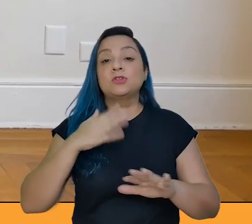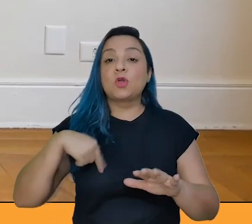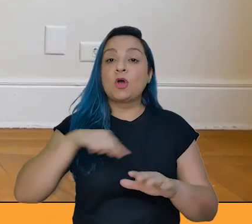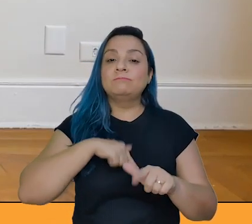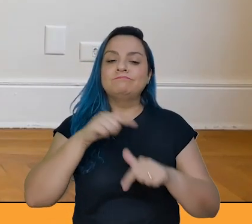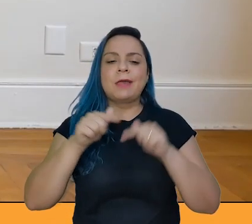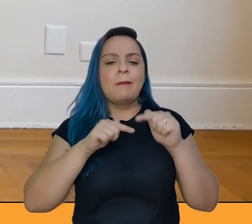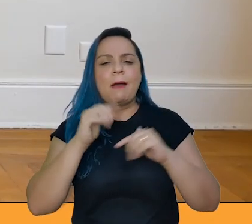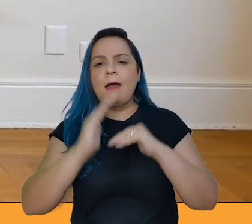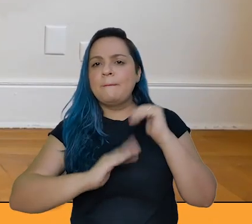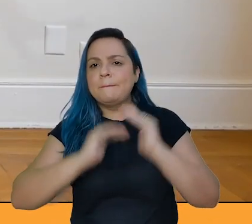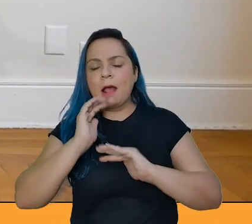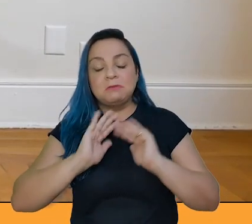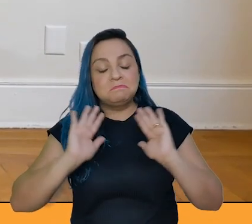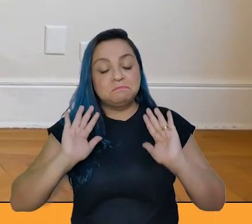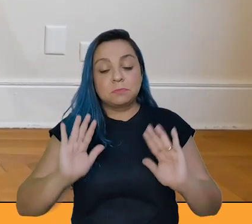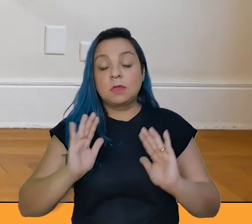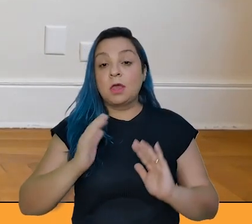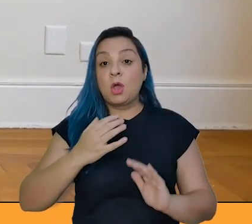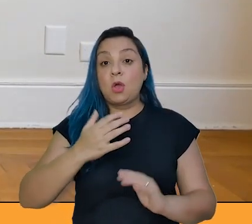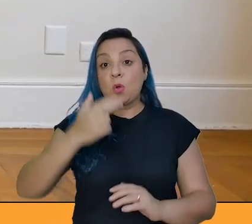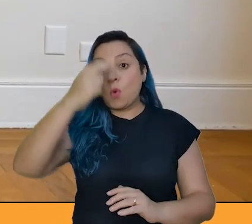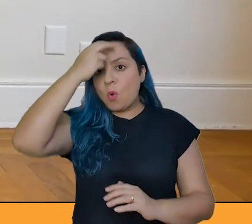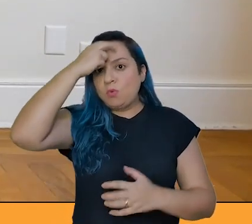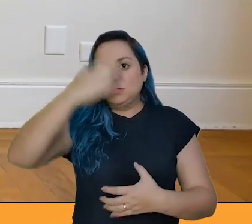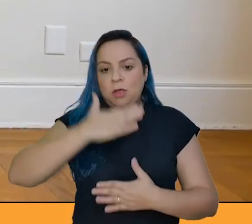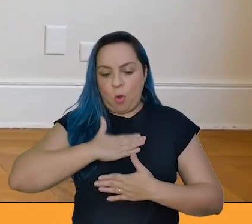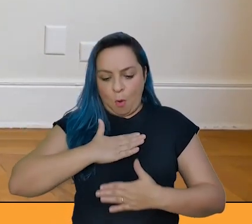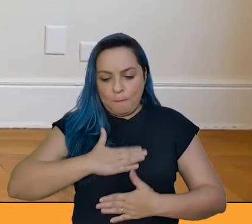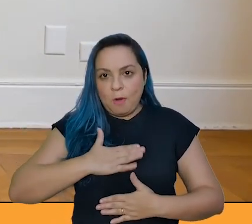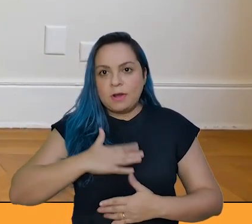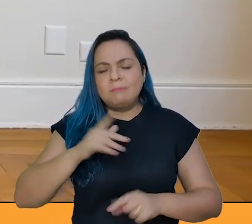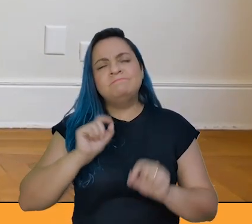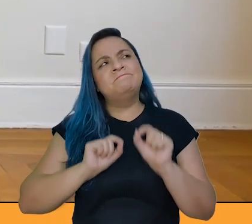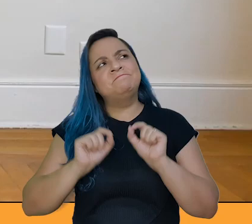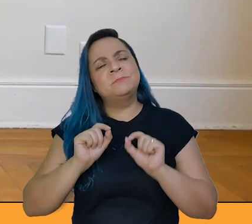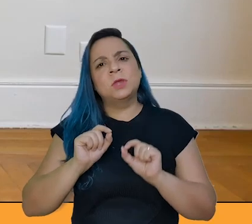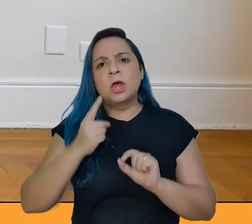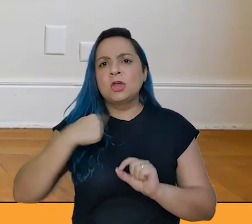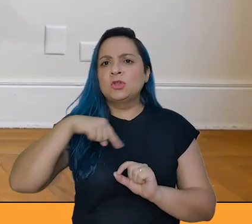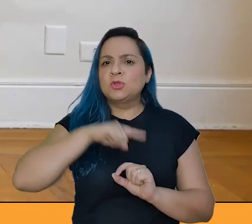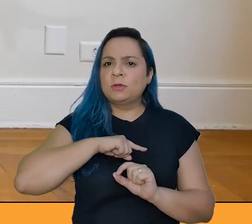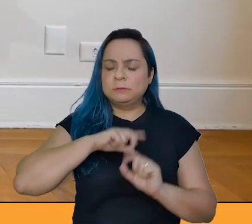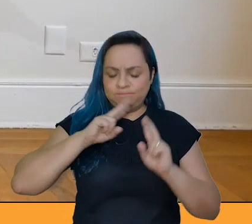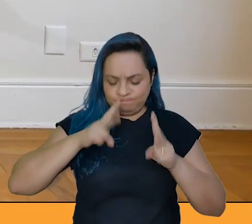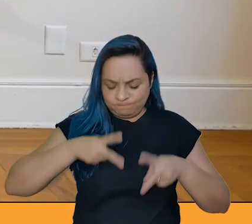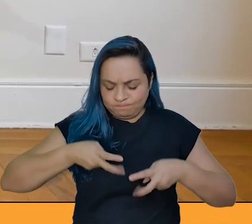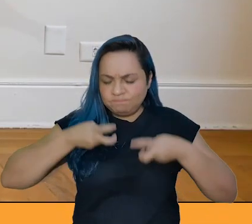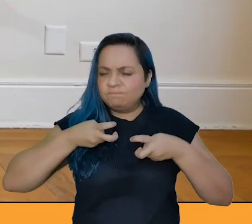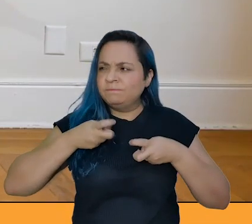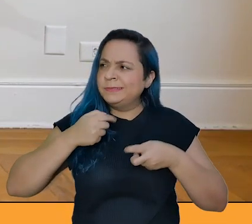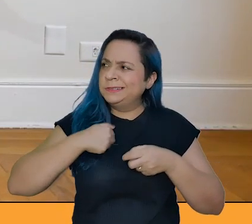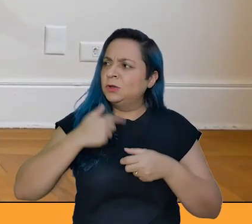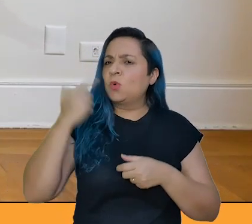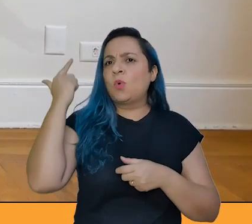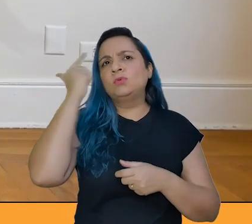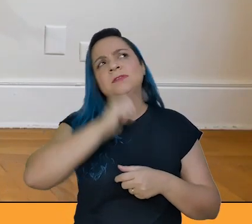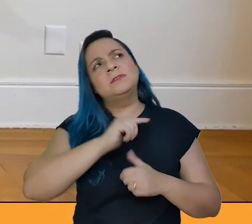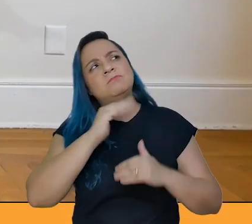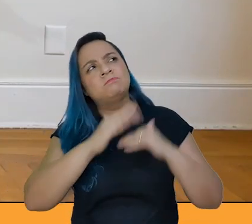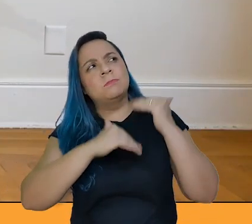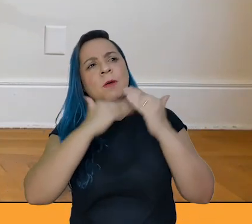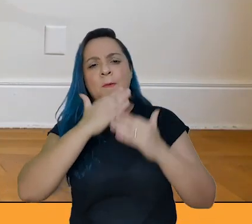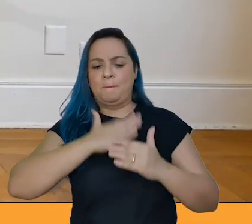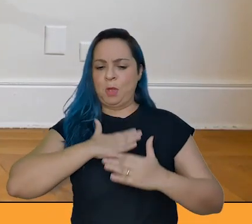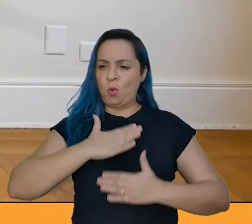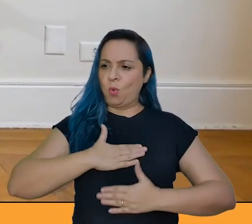em alguma prática. Consciência corporal é quando a gente fala, olha, isso daqui eu consigo desenvolver de tal forma, o meu